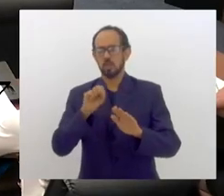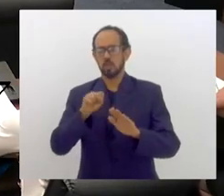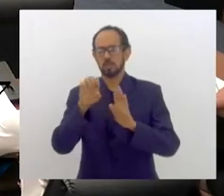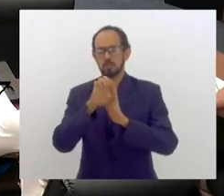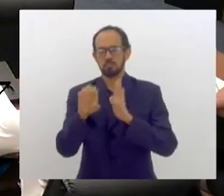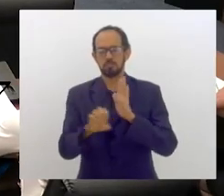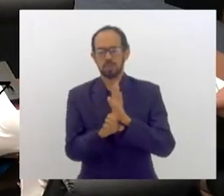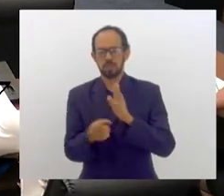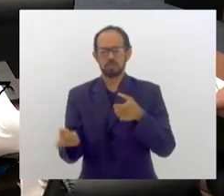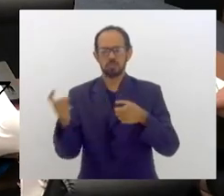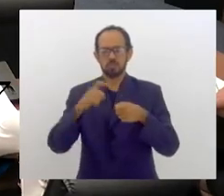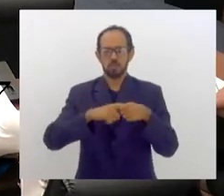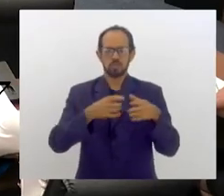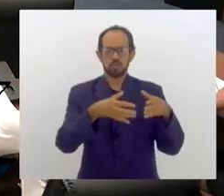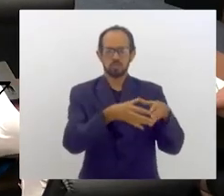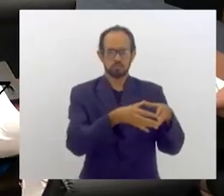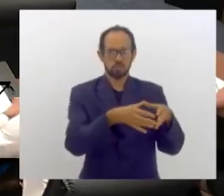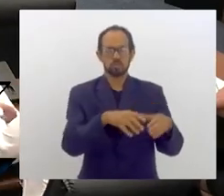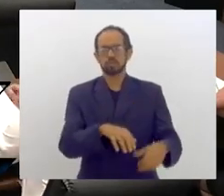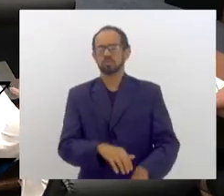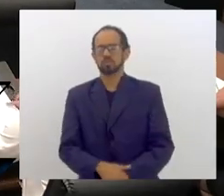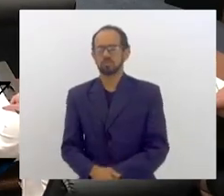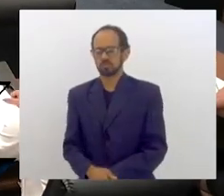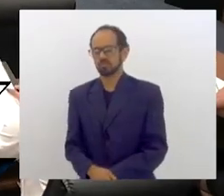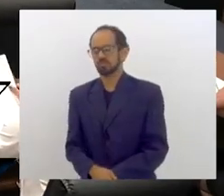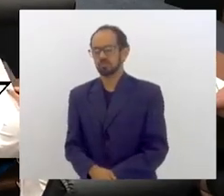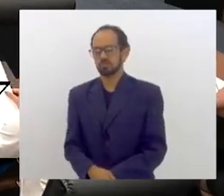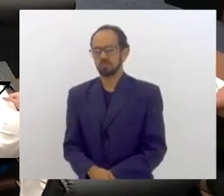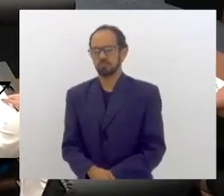emendas. Retorna às comissões.